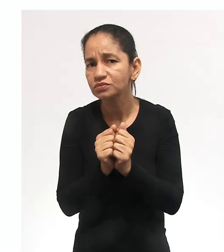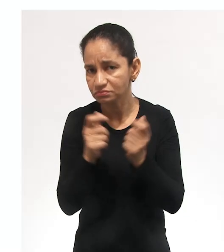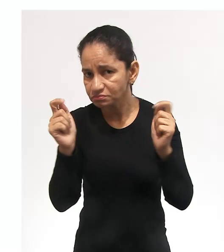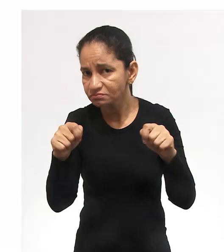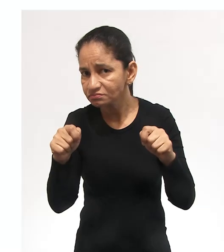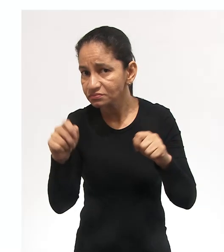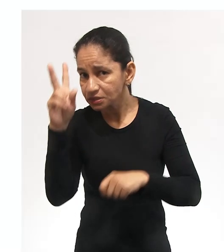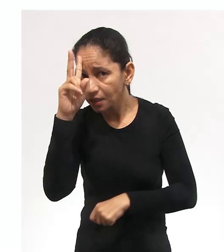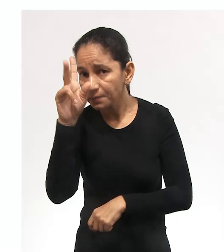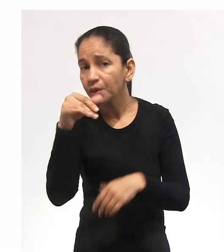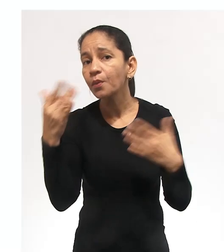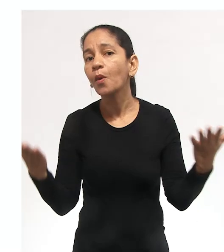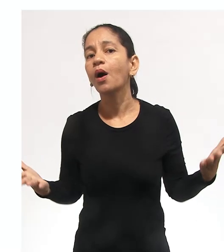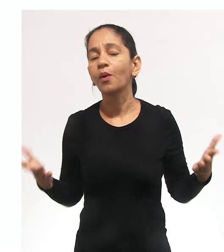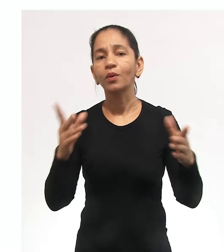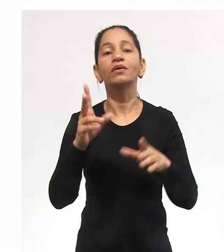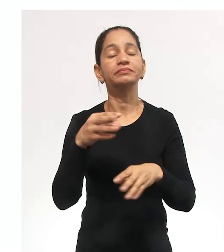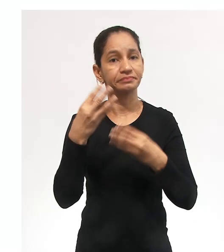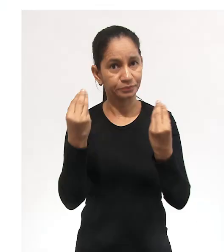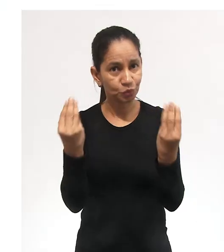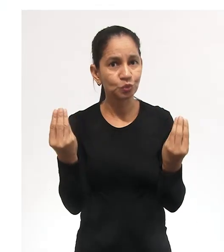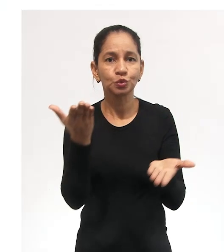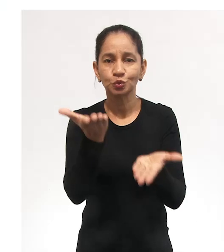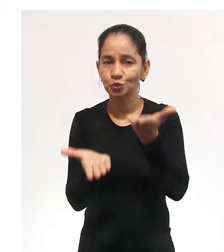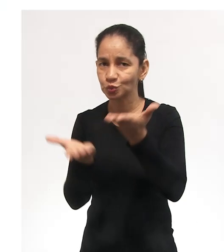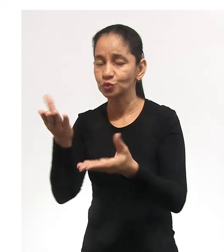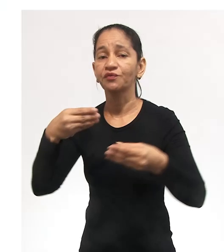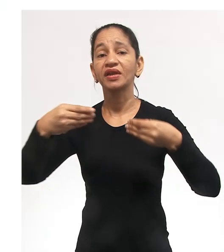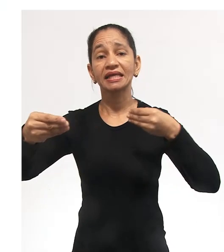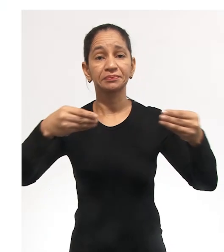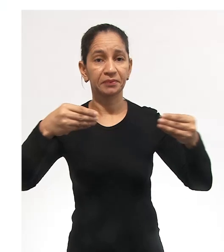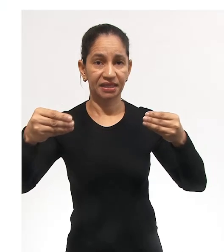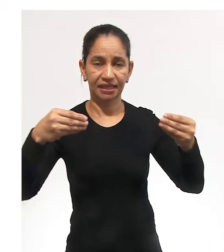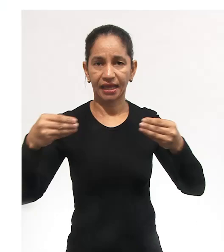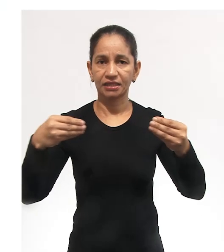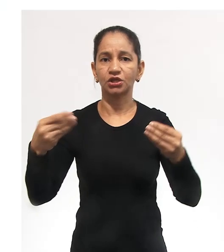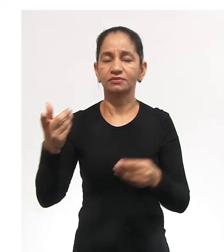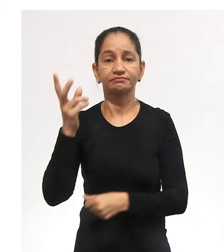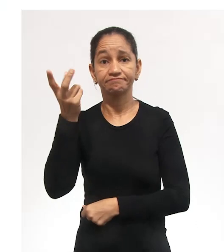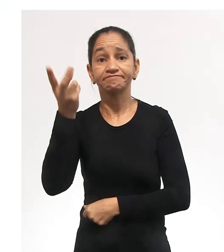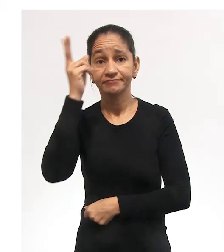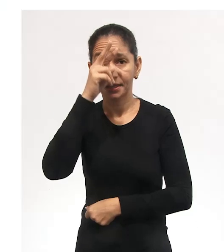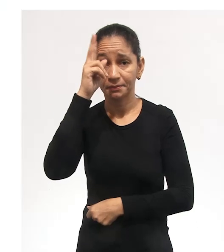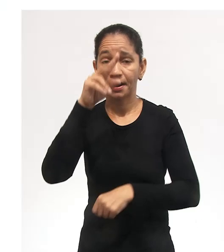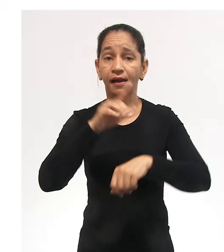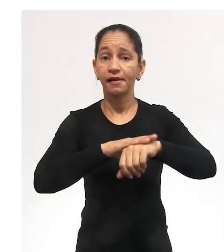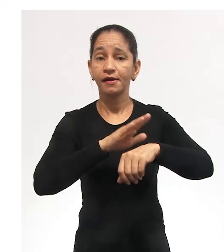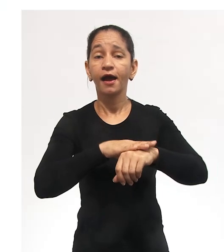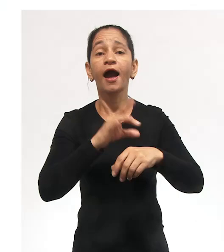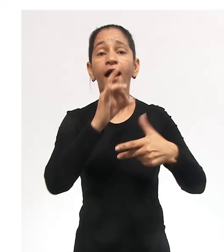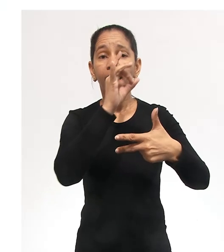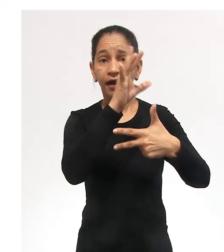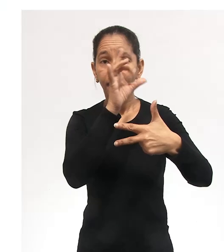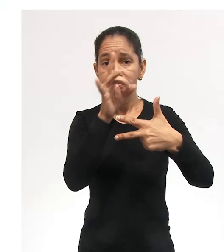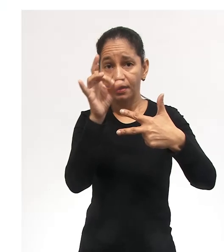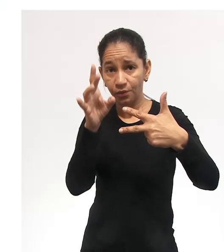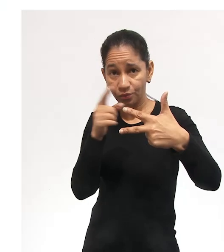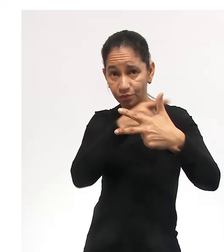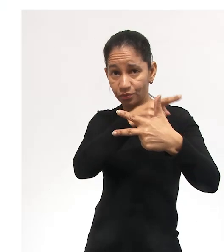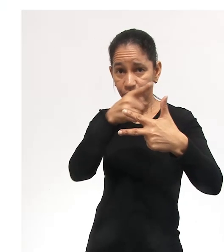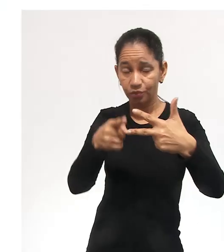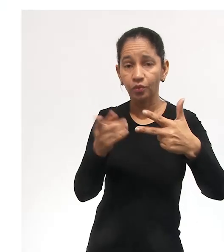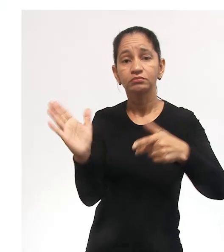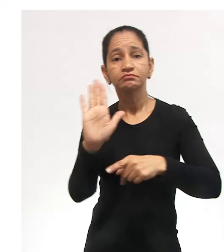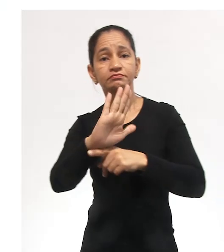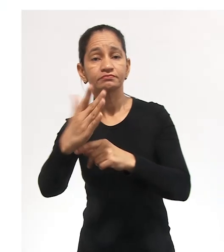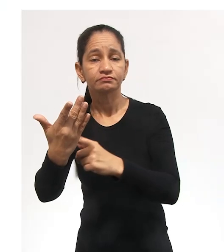lembrar, na verdade, né, do sistema de freios e contrapesos. Né? A ideia aqui, né, é que cada poder consiga colaborar com o outro,